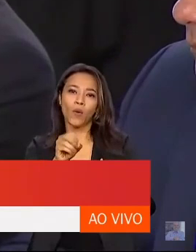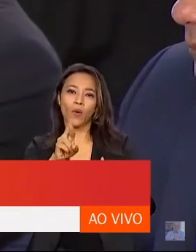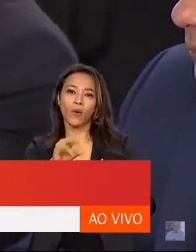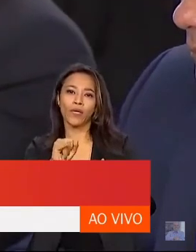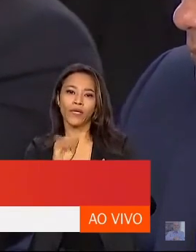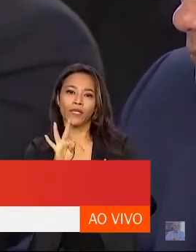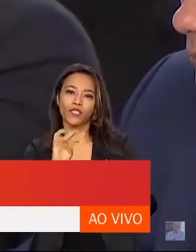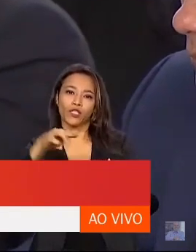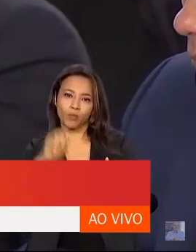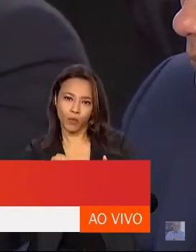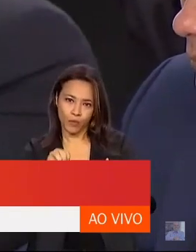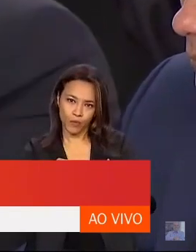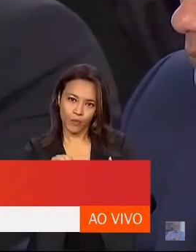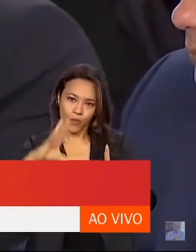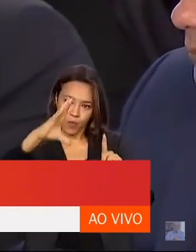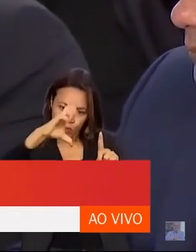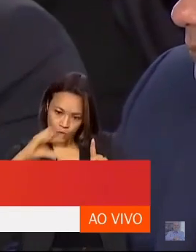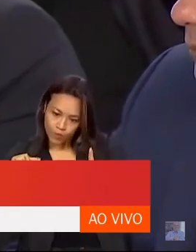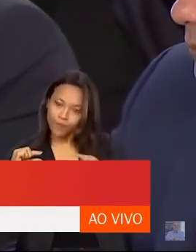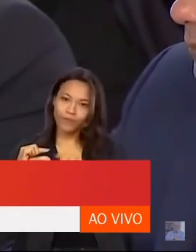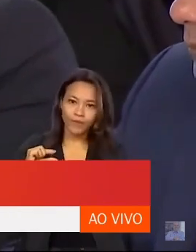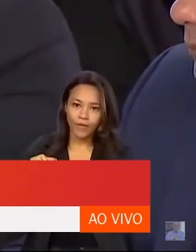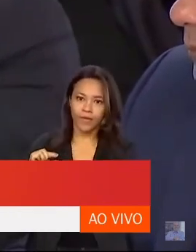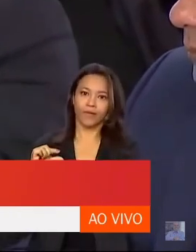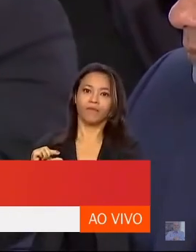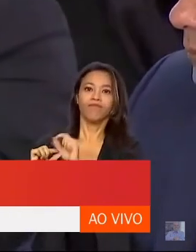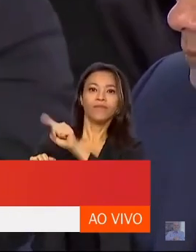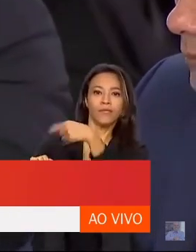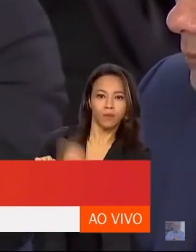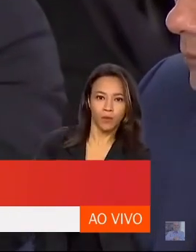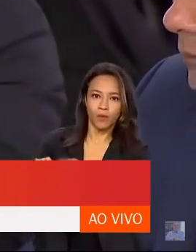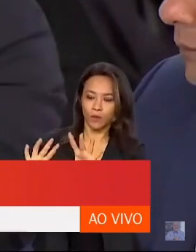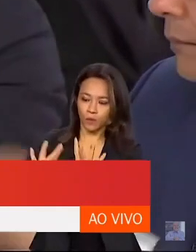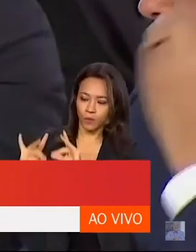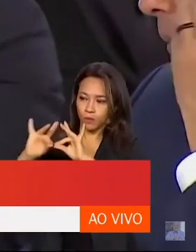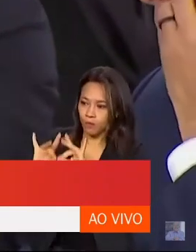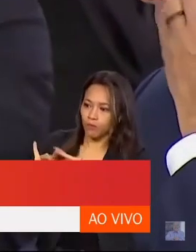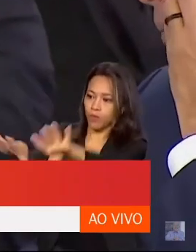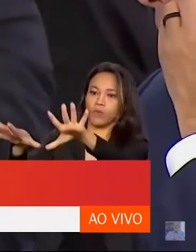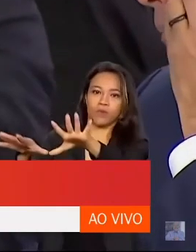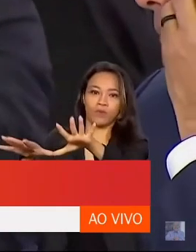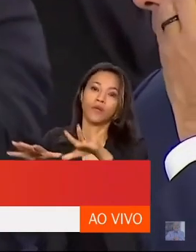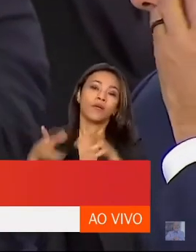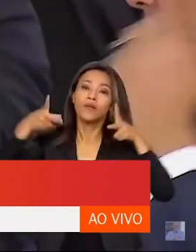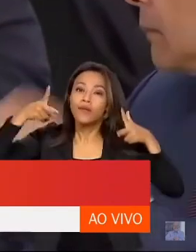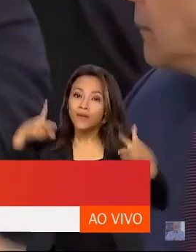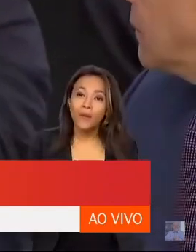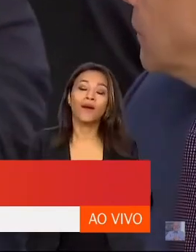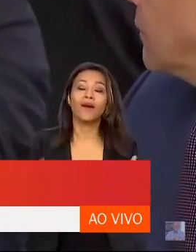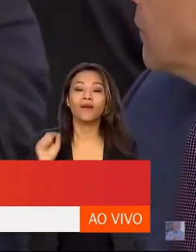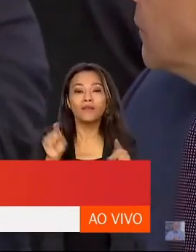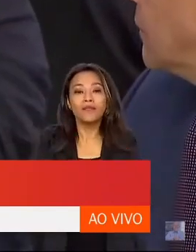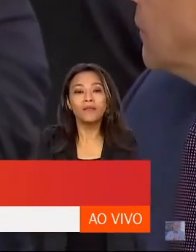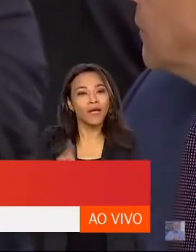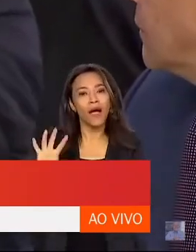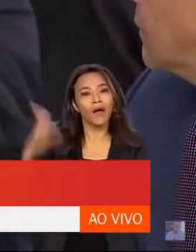há monetização, e quando há impulsionamento de publicidade. A mesma coisa do depósito no